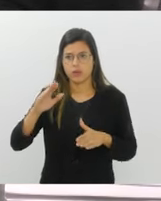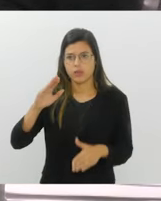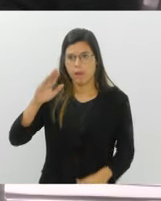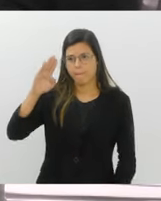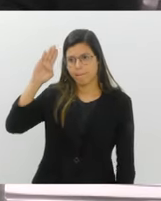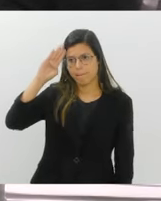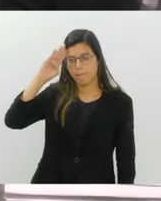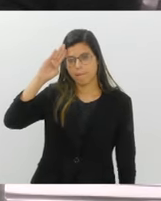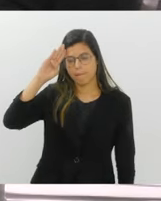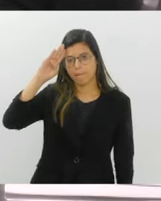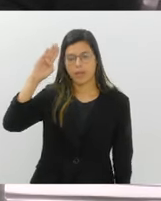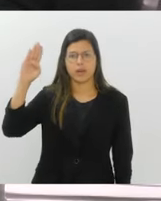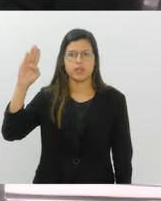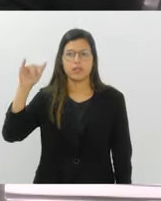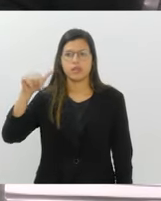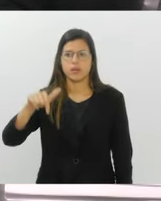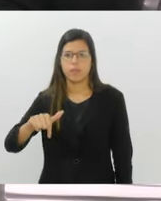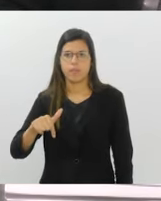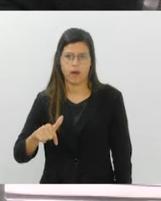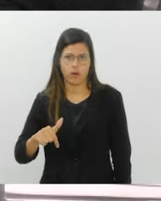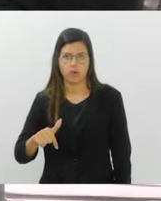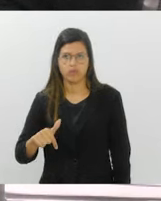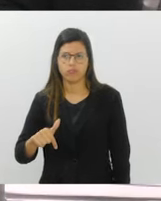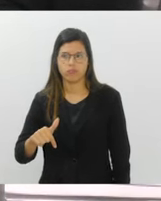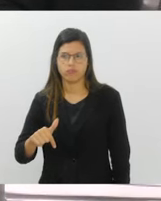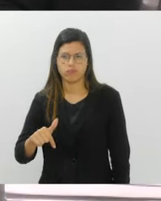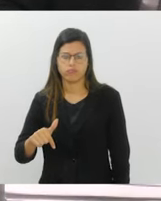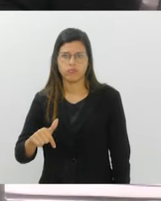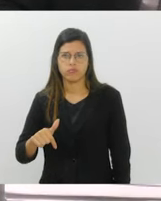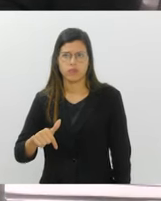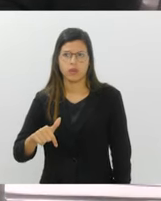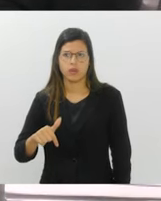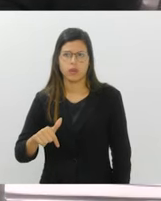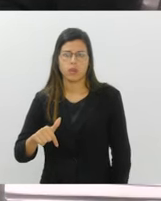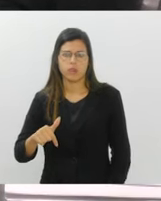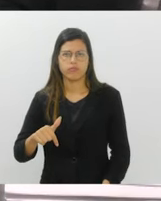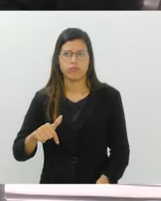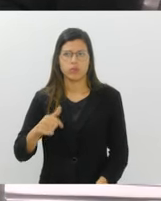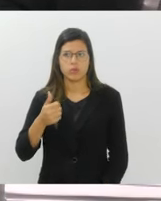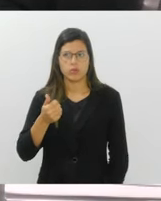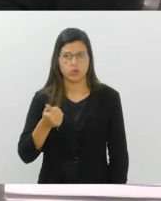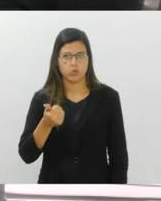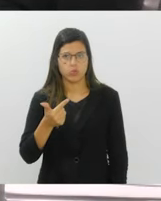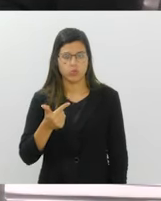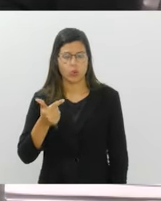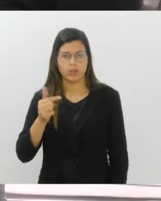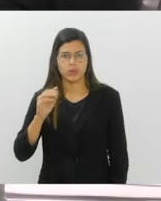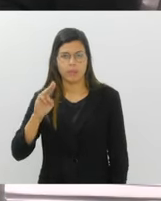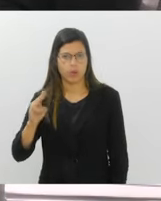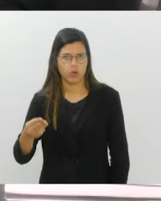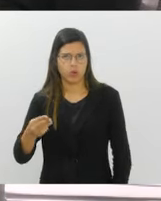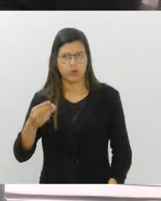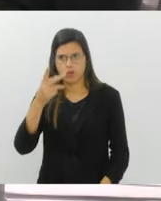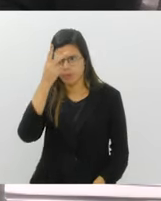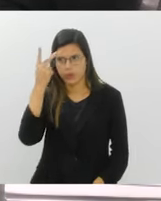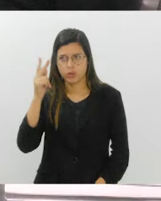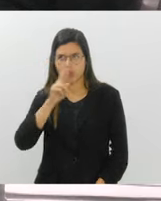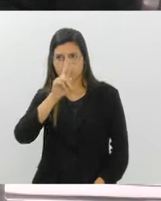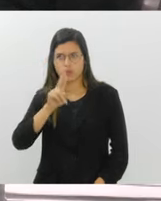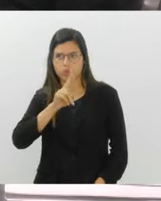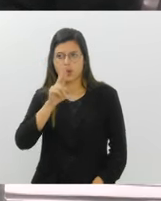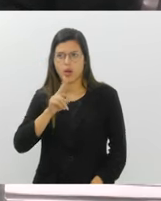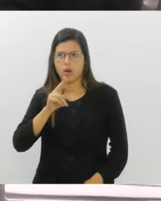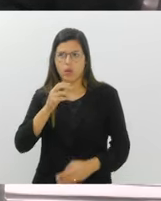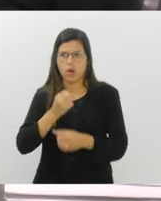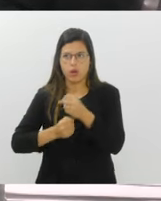centralidade fora o centro do Rio desse ramal, transportava, passava por ali 12 milhões de passageiros, no ano passado 1